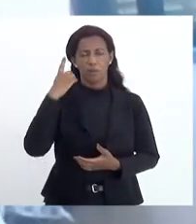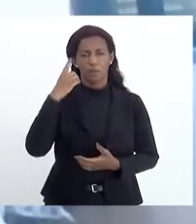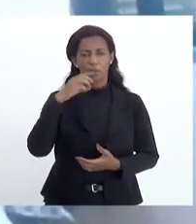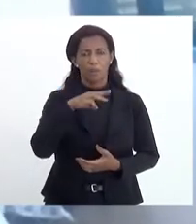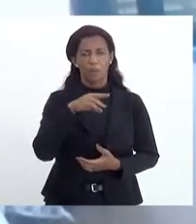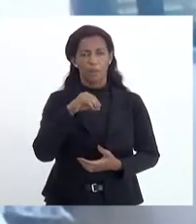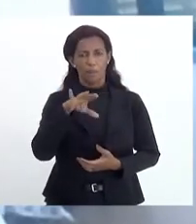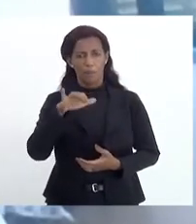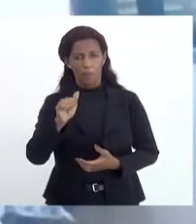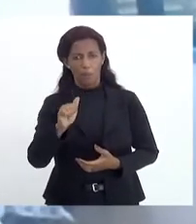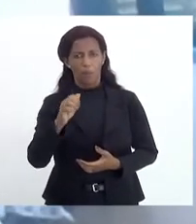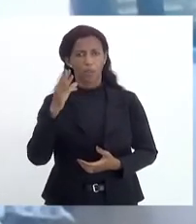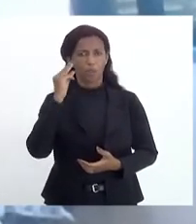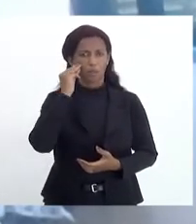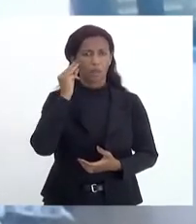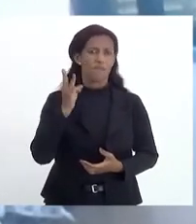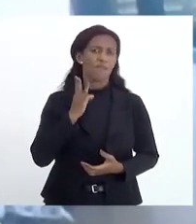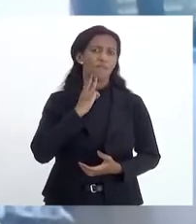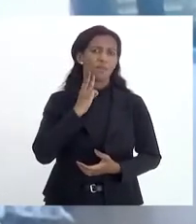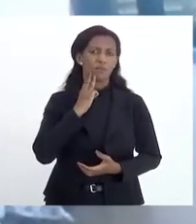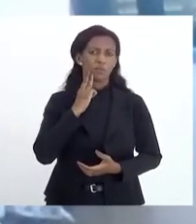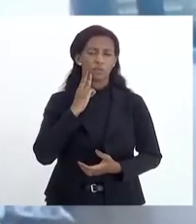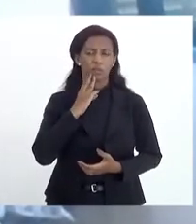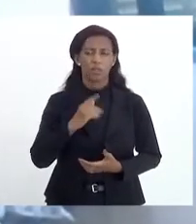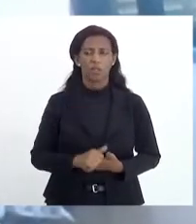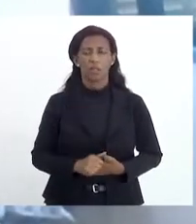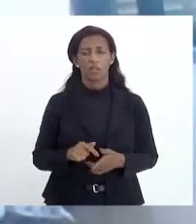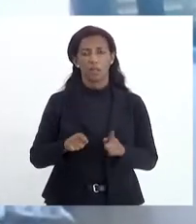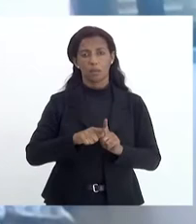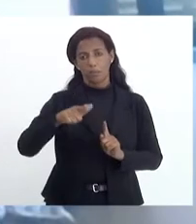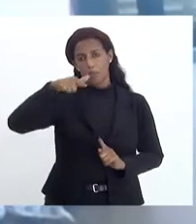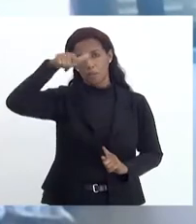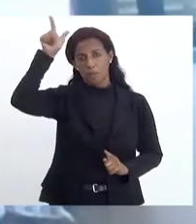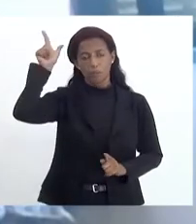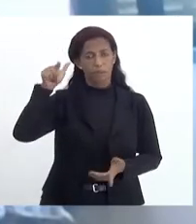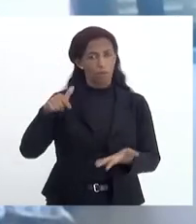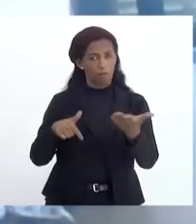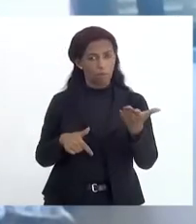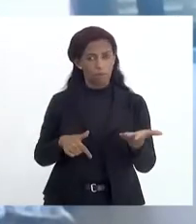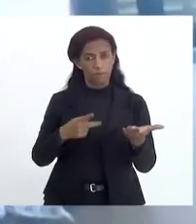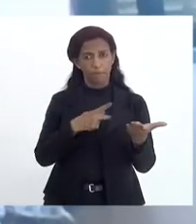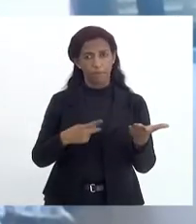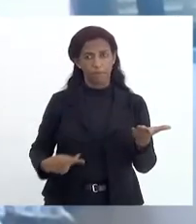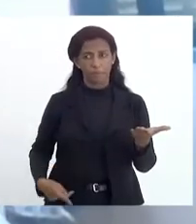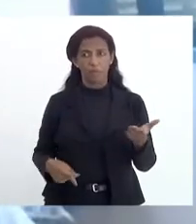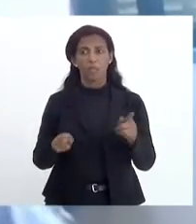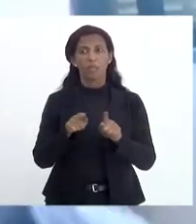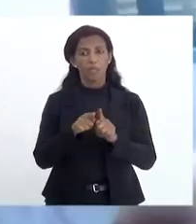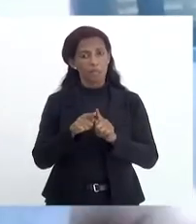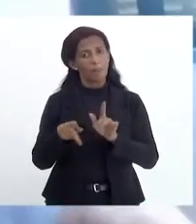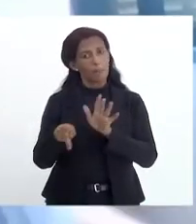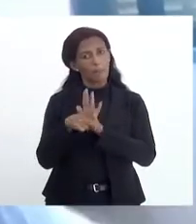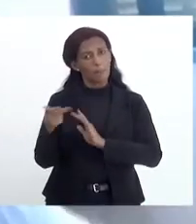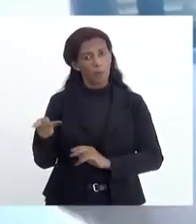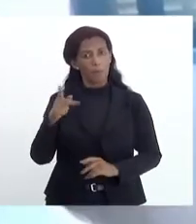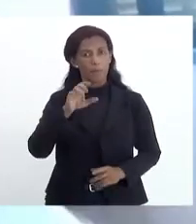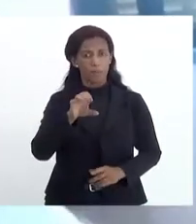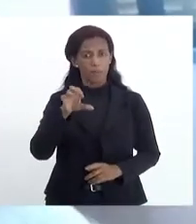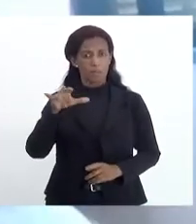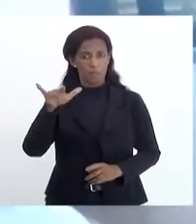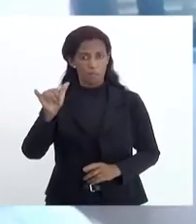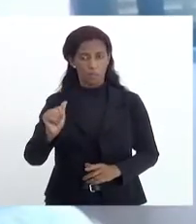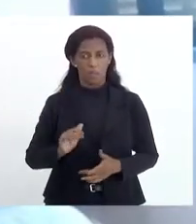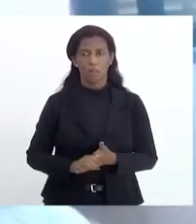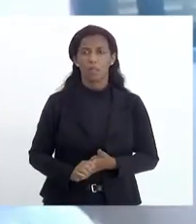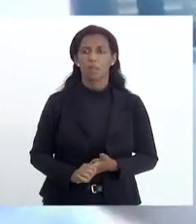Mônica Francisco, com o deputado Paldec, com o deputado Luiz Paulo, com Vossa Excelência e com a deputada Célia Jordão.